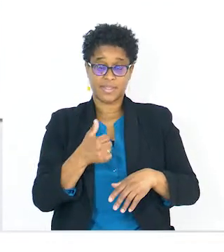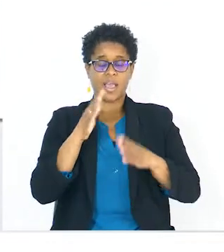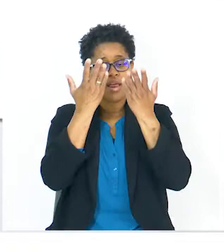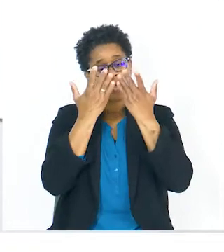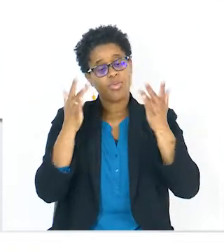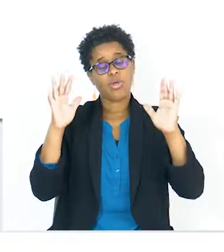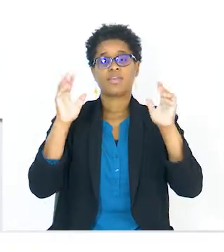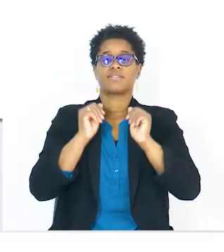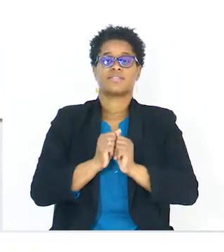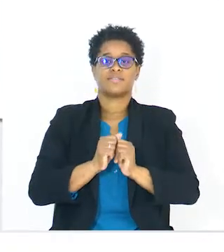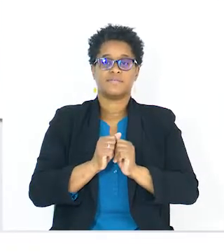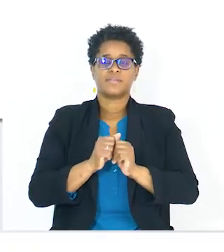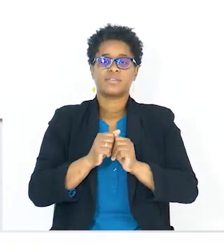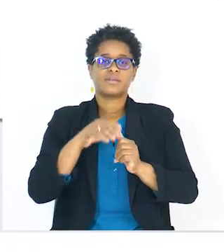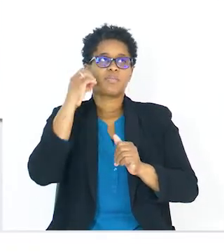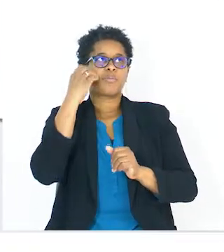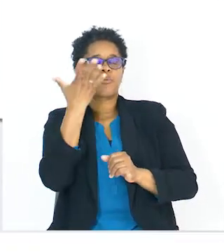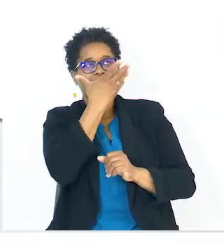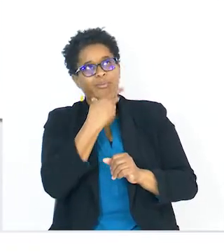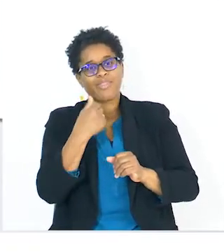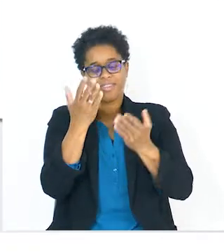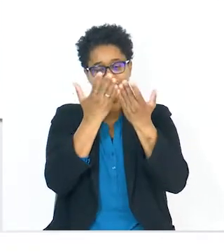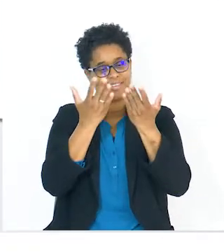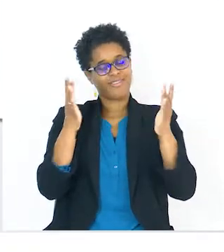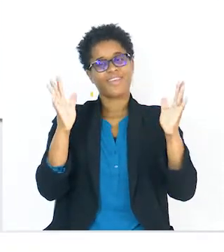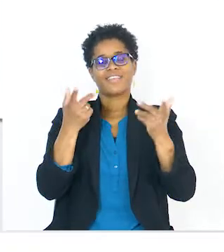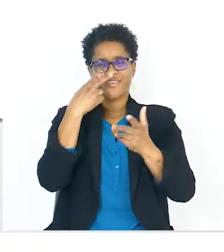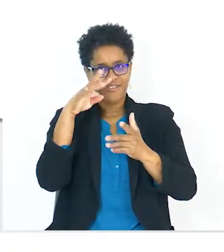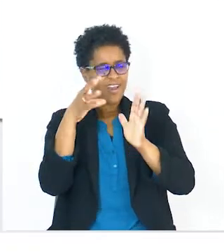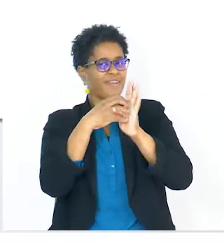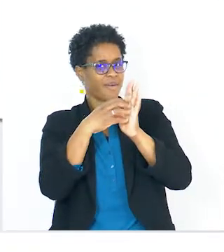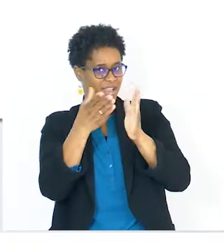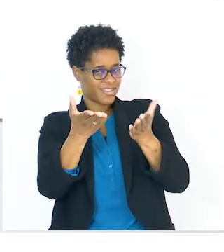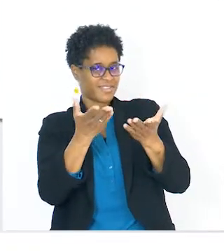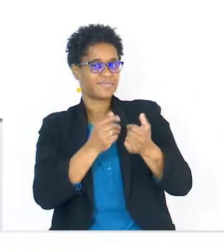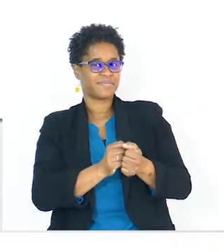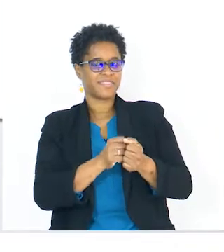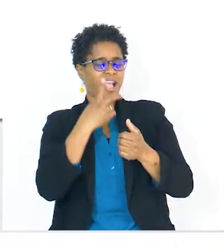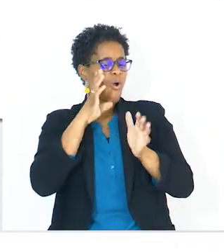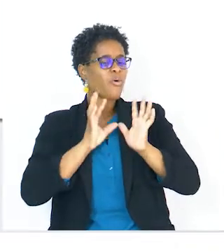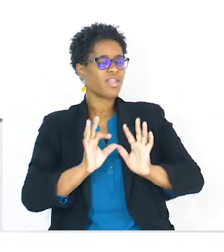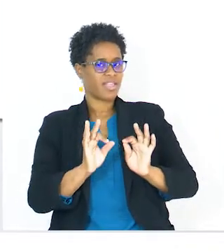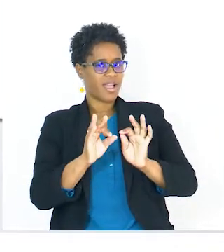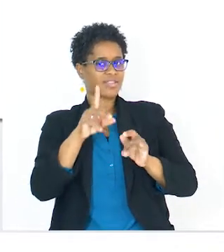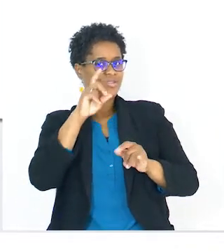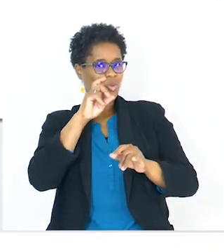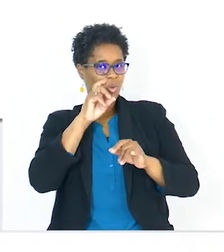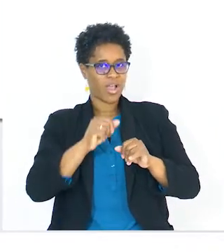Perceber a natureza. Como é linda a natureza. Estão a ver as imagens? A cuidar